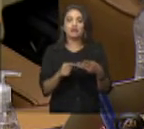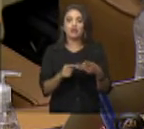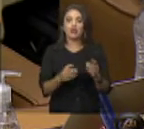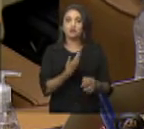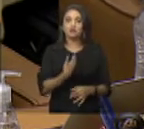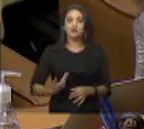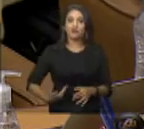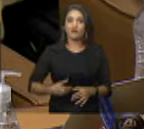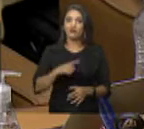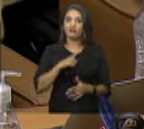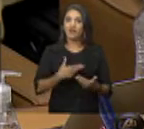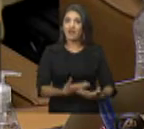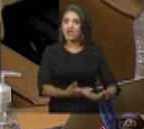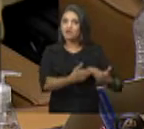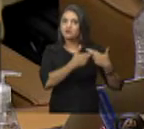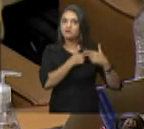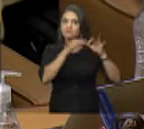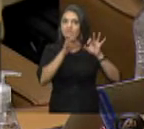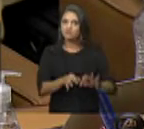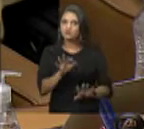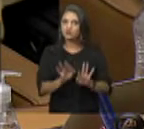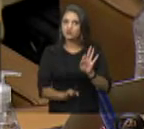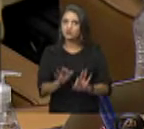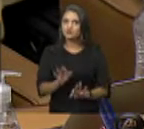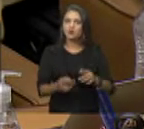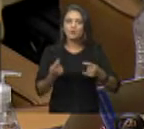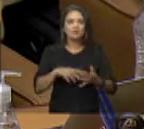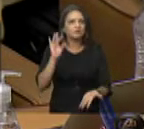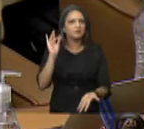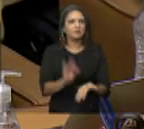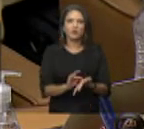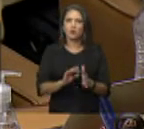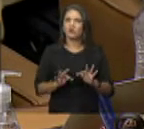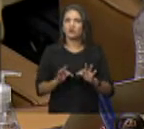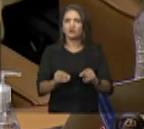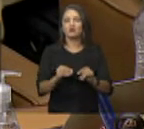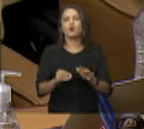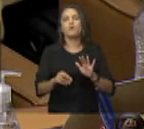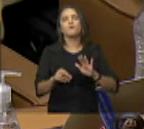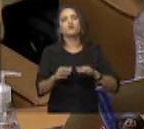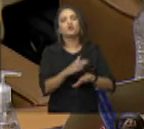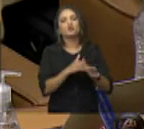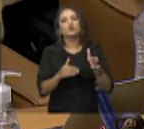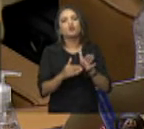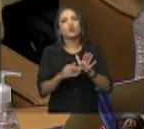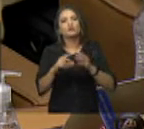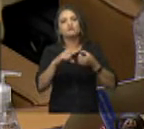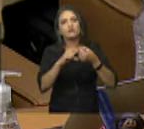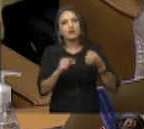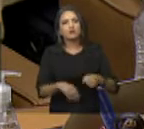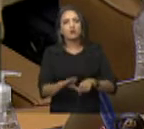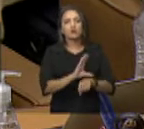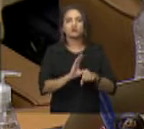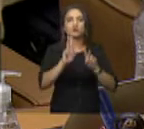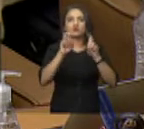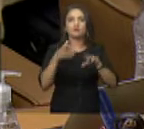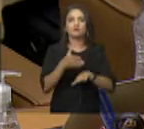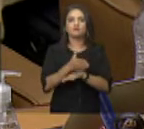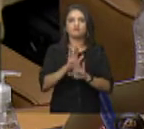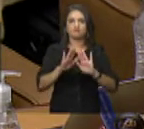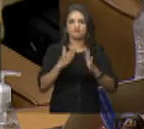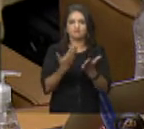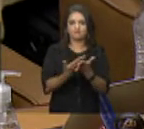público tem o dever jurídico de dar efetividade integral as normas constitucionais sobre acesso à educação